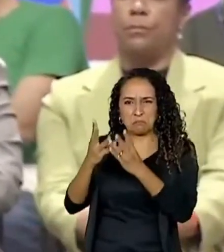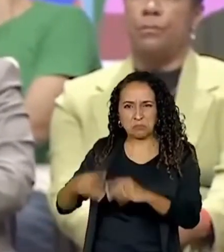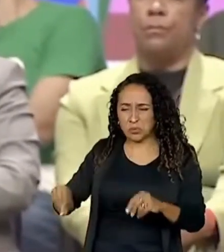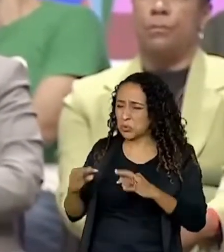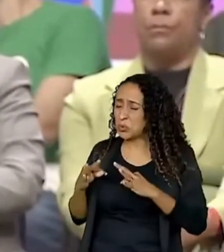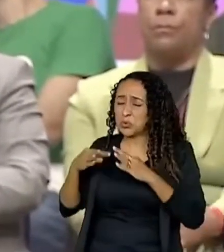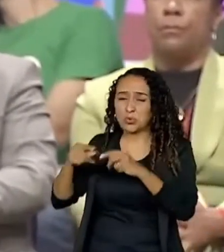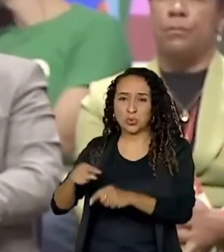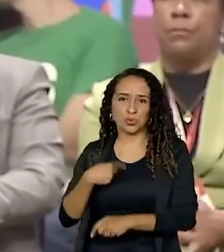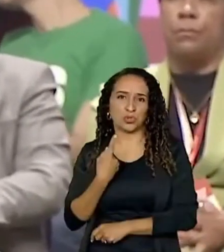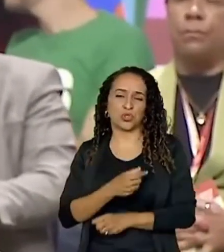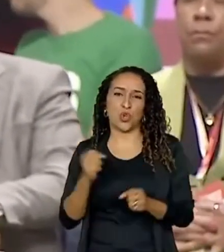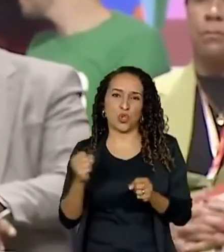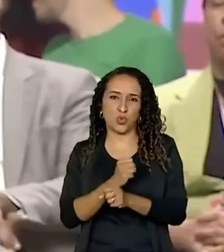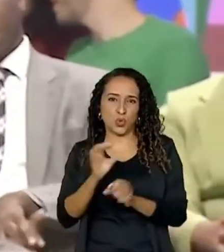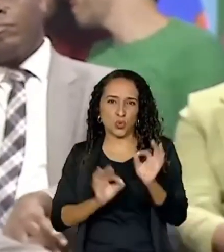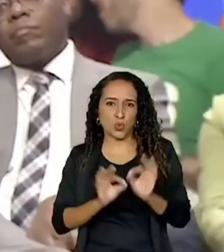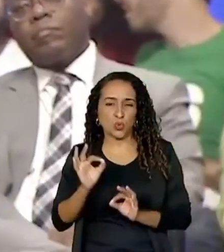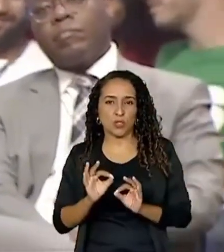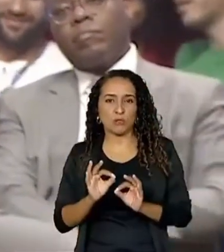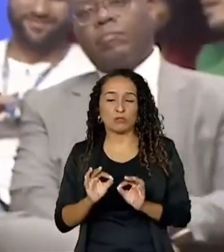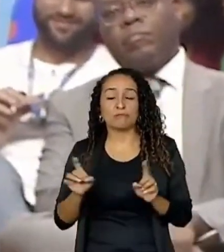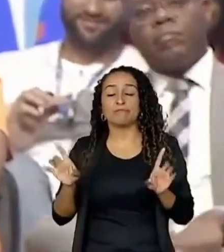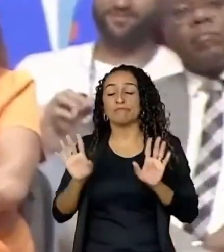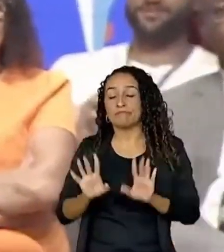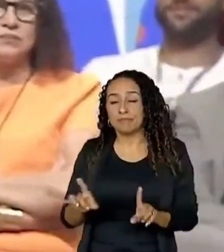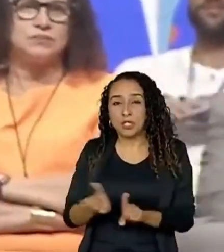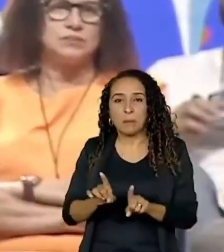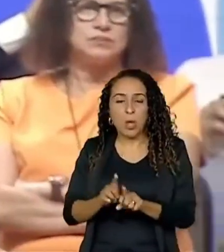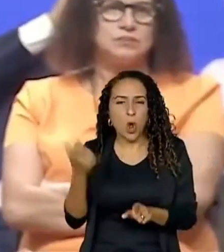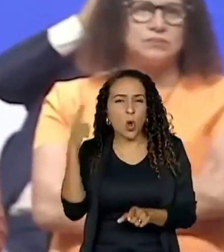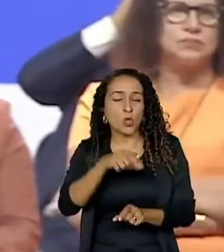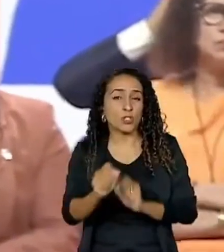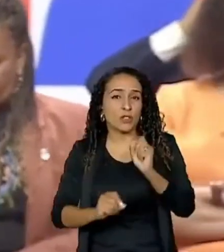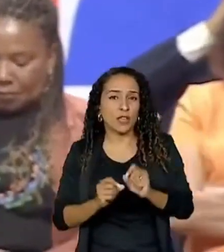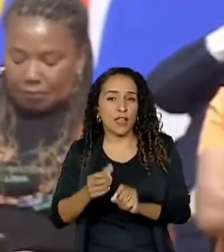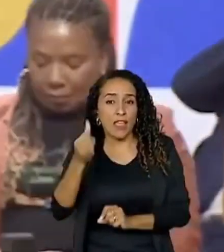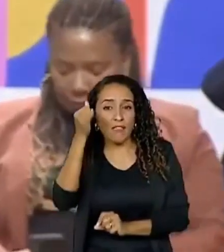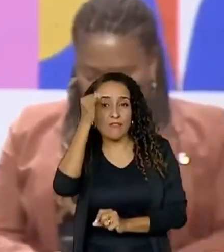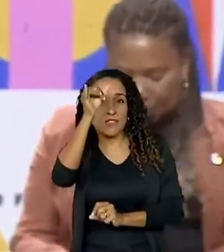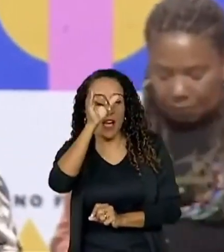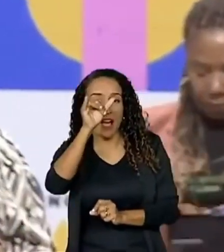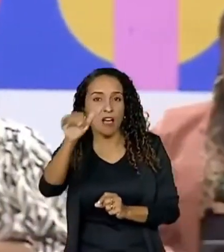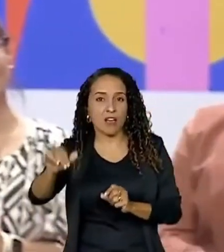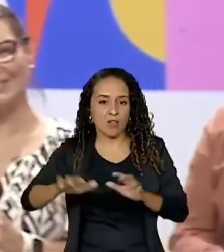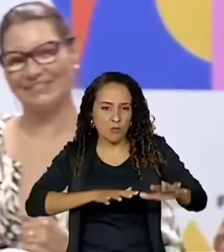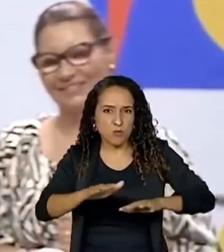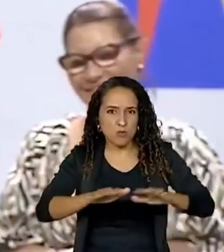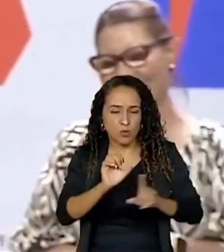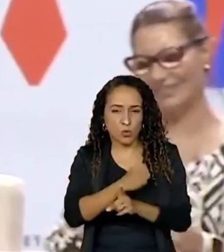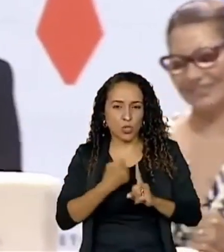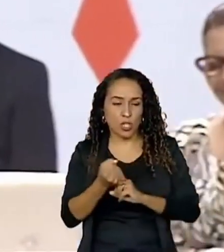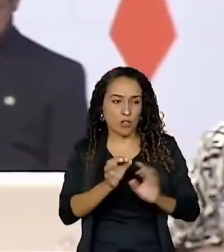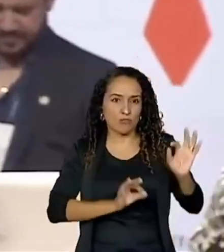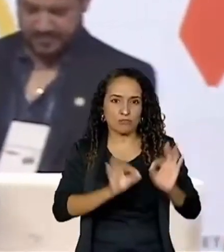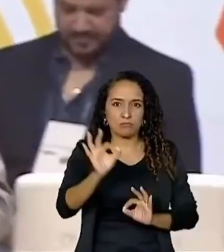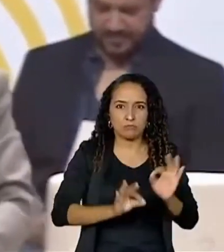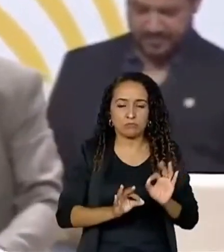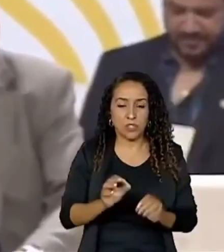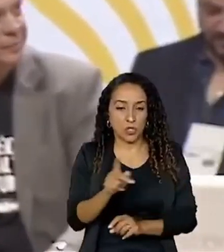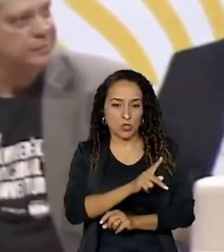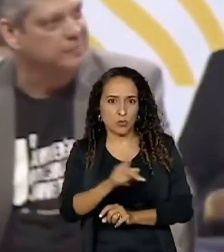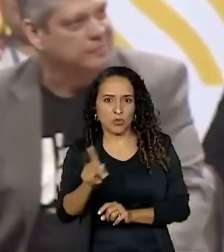tinha feito, como eles conseguiram evitar que o movimento social se organizasse, que os